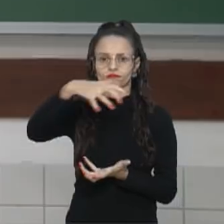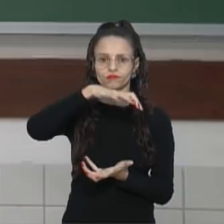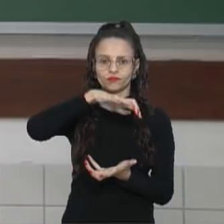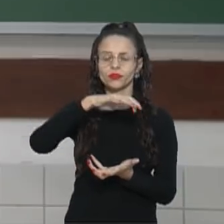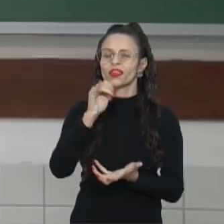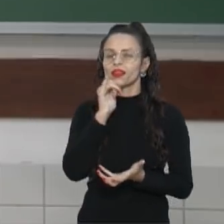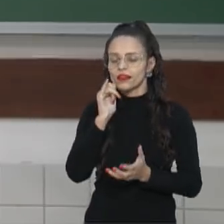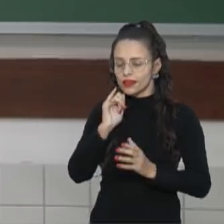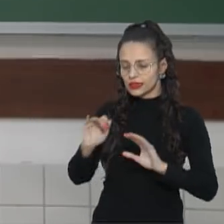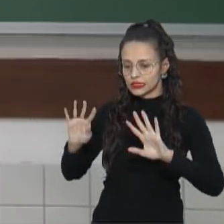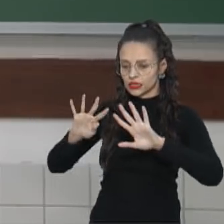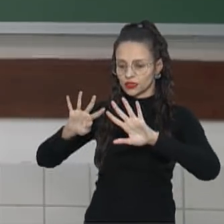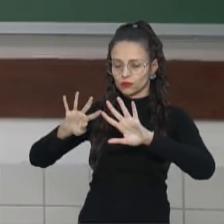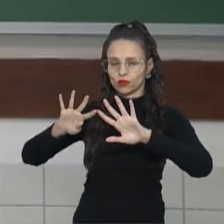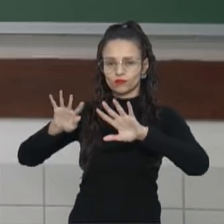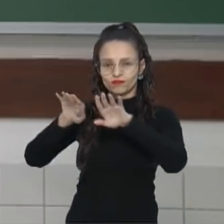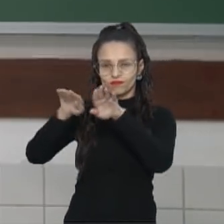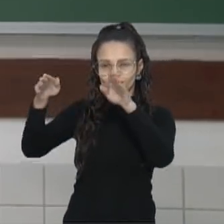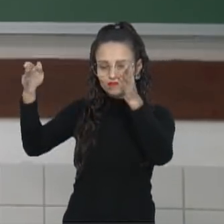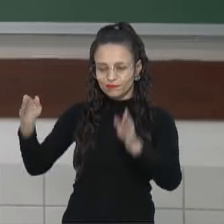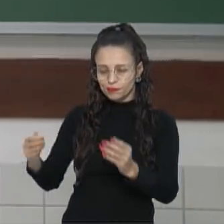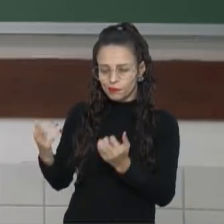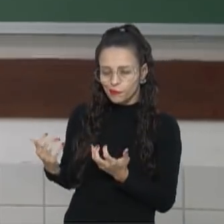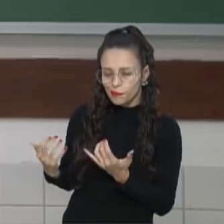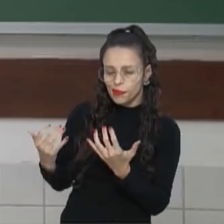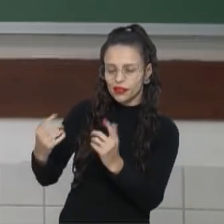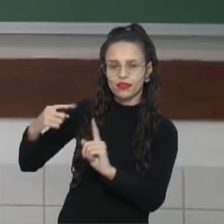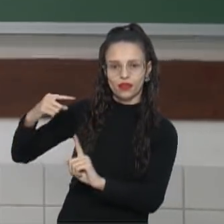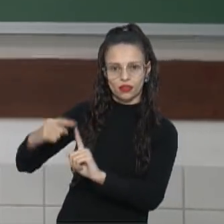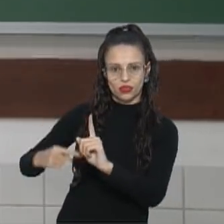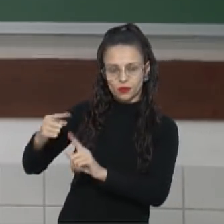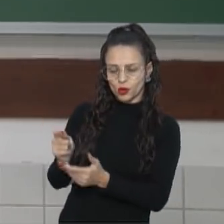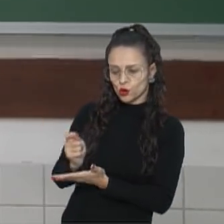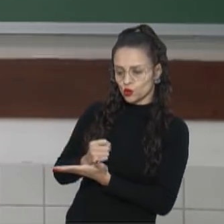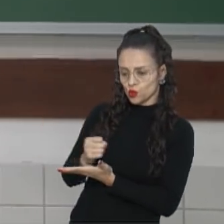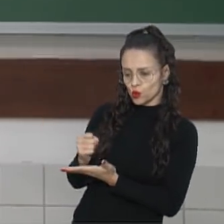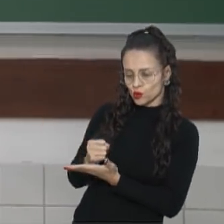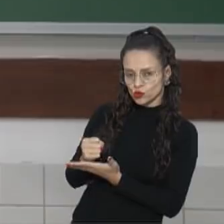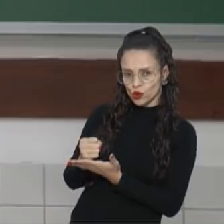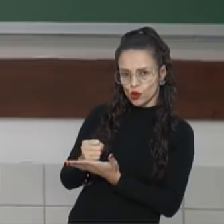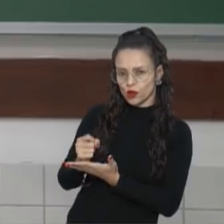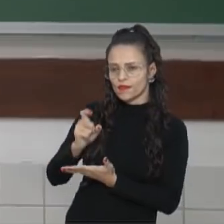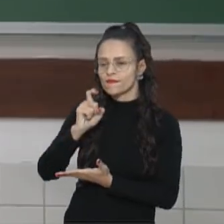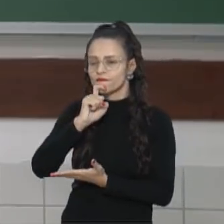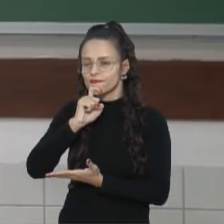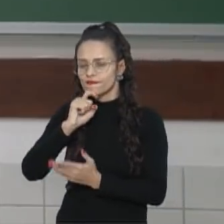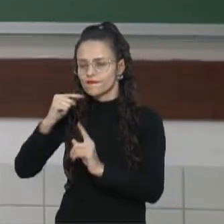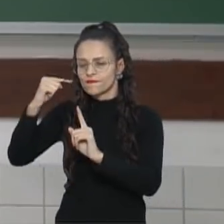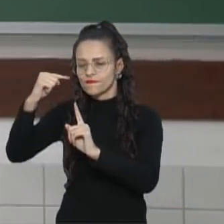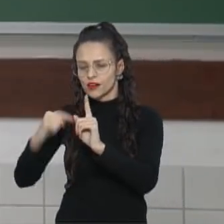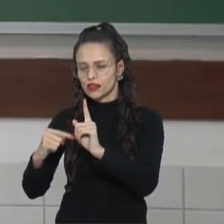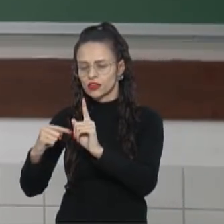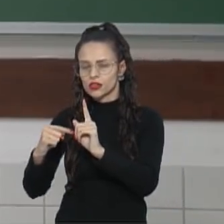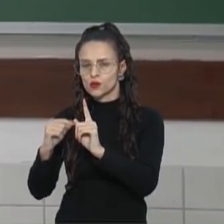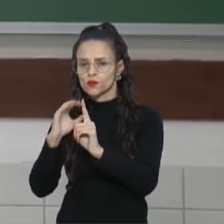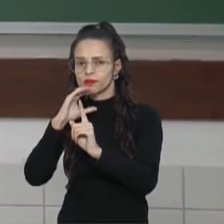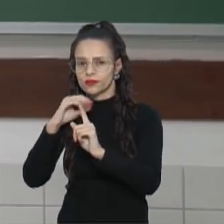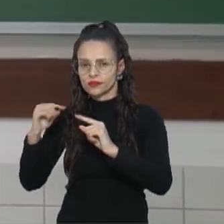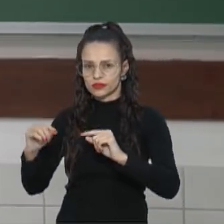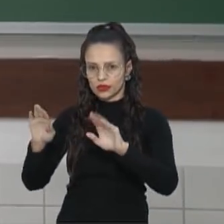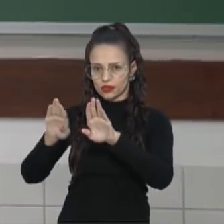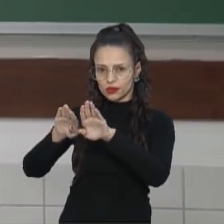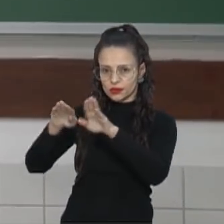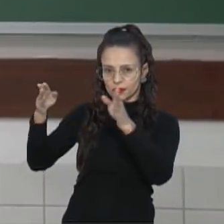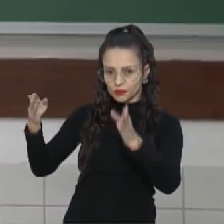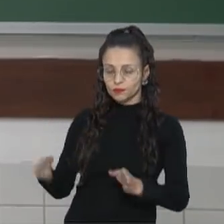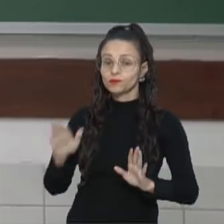de plantas, a temperatura é controlada, ela não aquece muito e também não esfria muito, sempre equilibrada, em